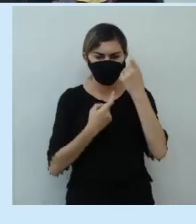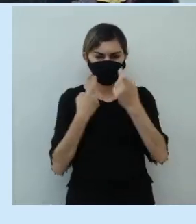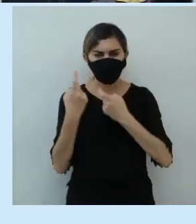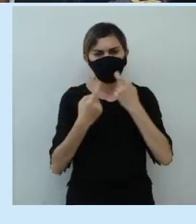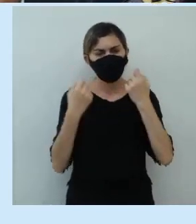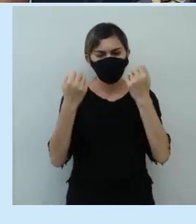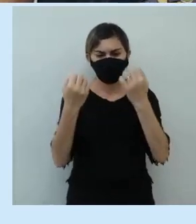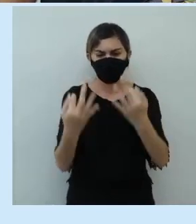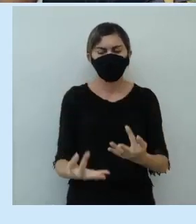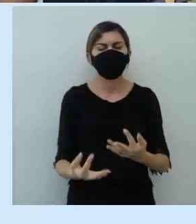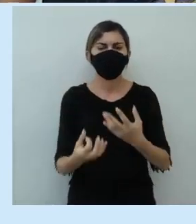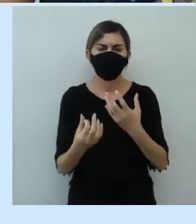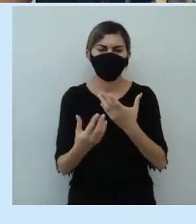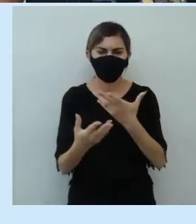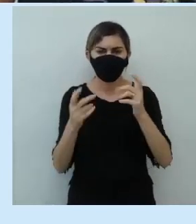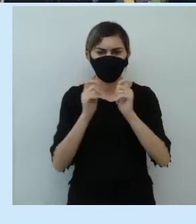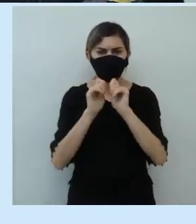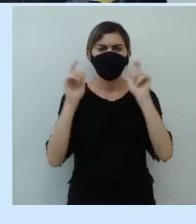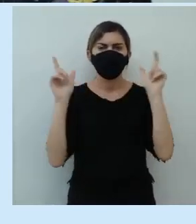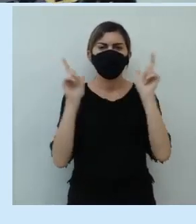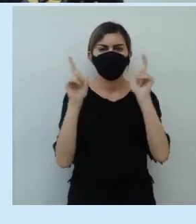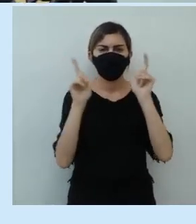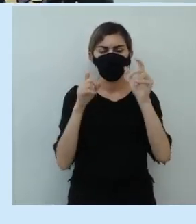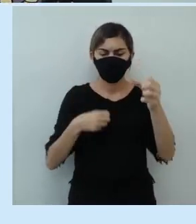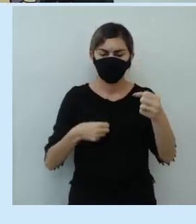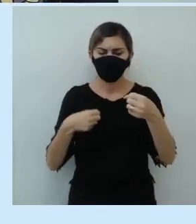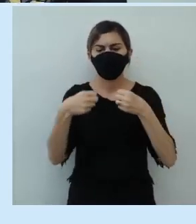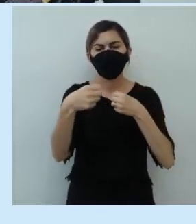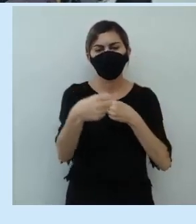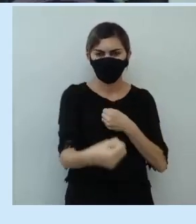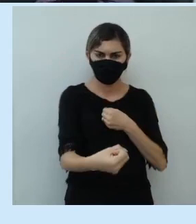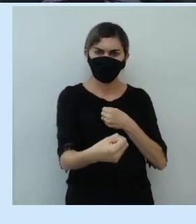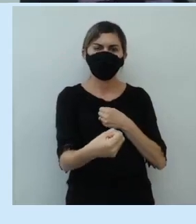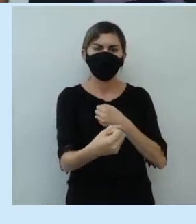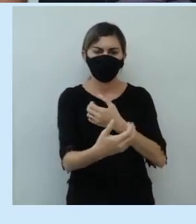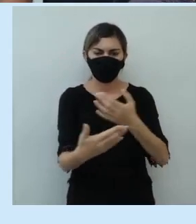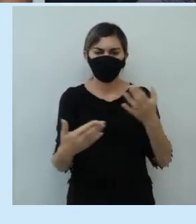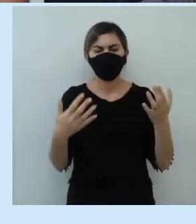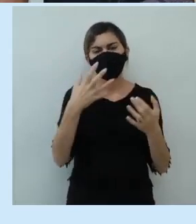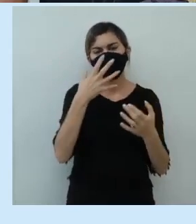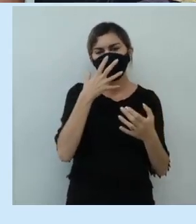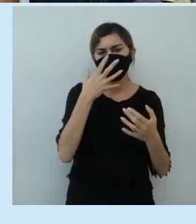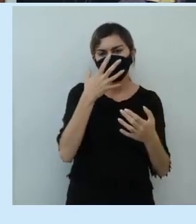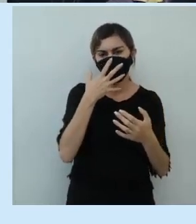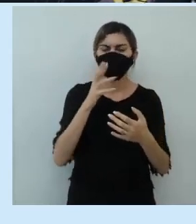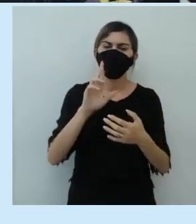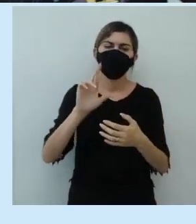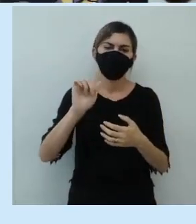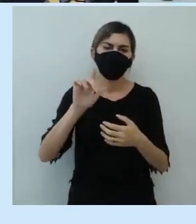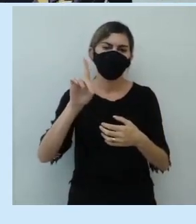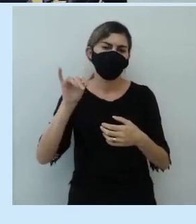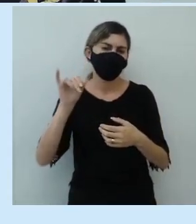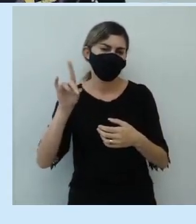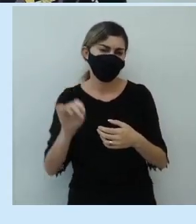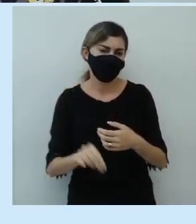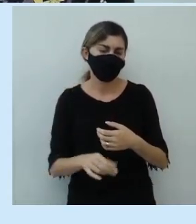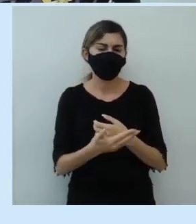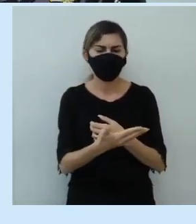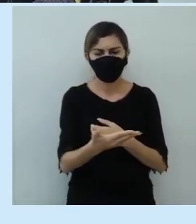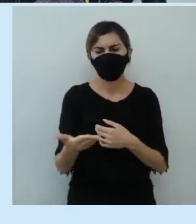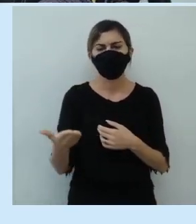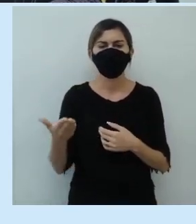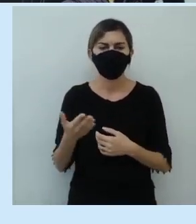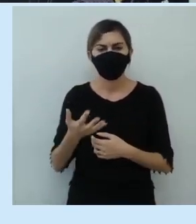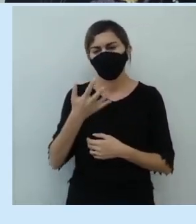Rã, muito esperta, se colocou como sendo uma grande observadora da realidade, né? E